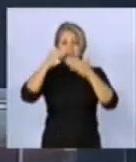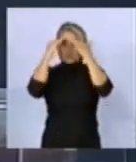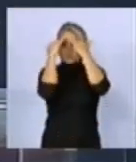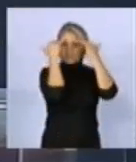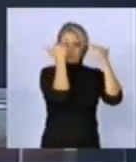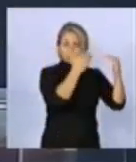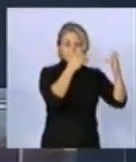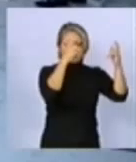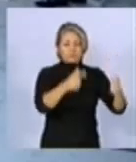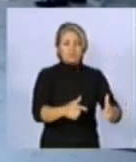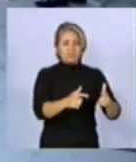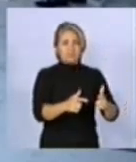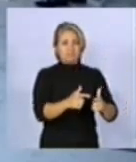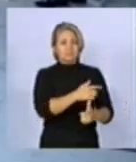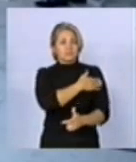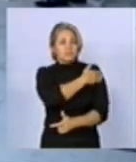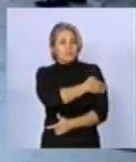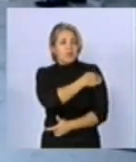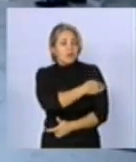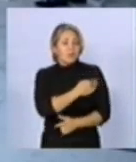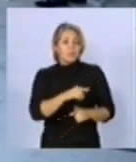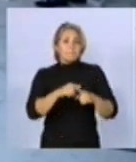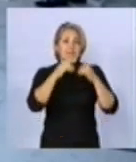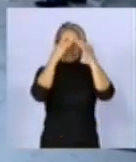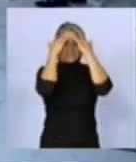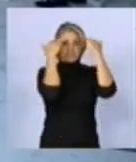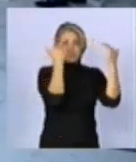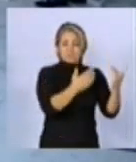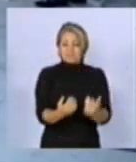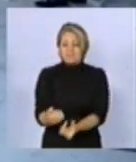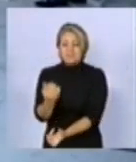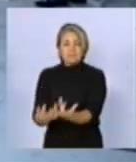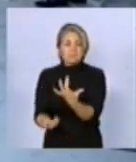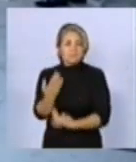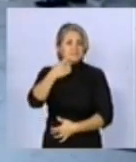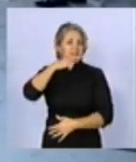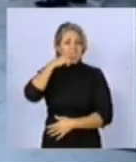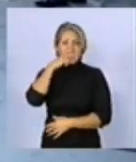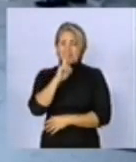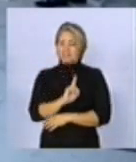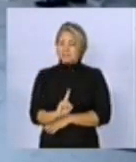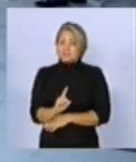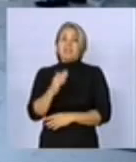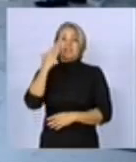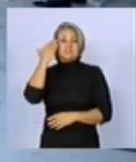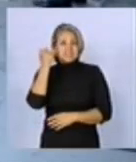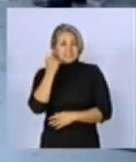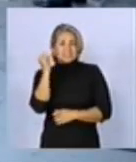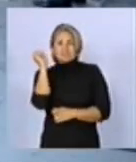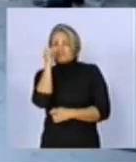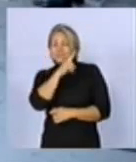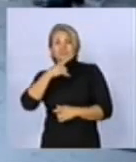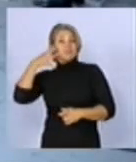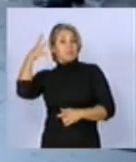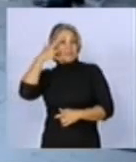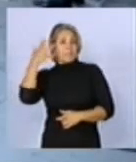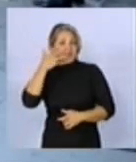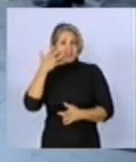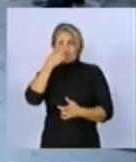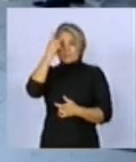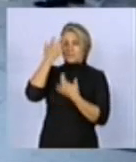sucro alcooleiro mas não respeita a queimada de cana eu sei que esse discurso aqui desagrada 95